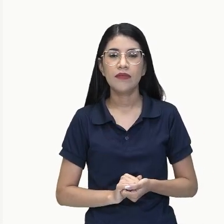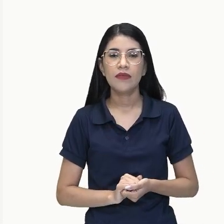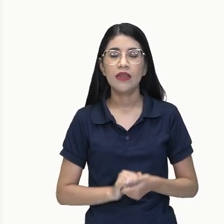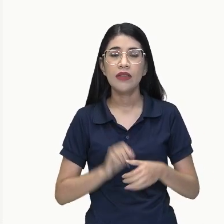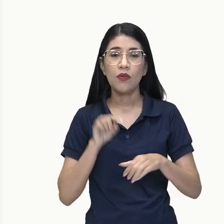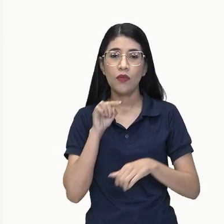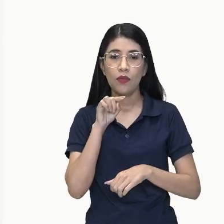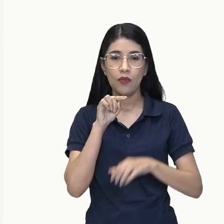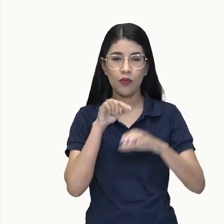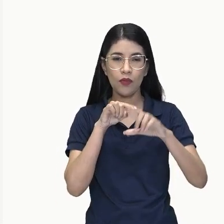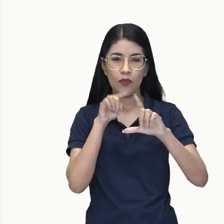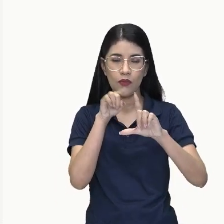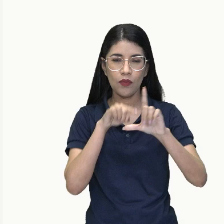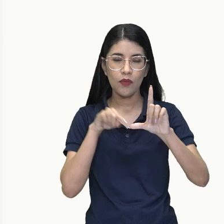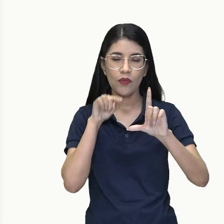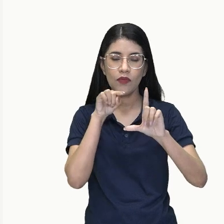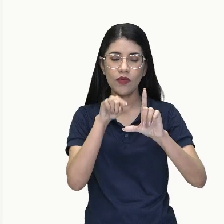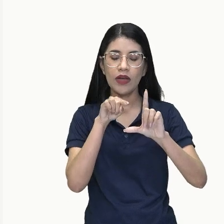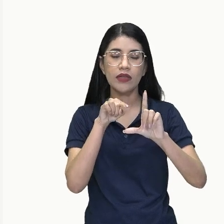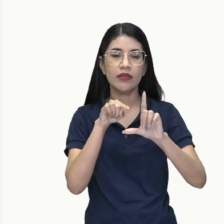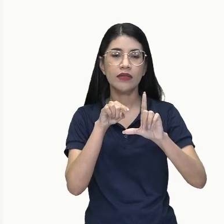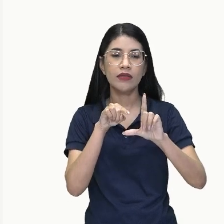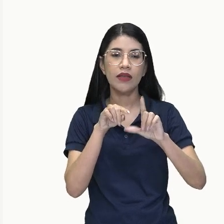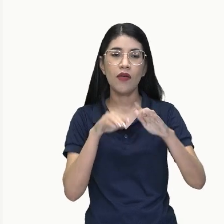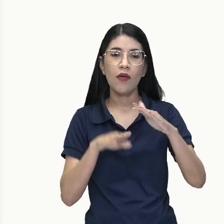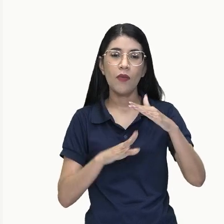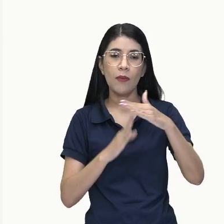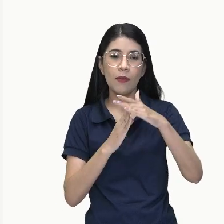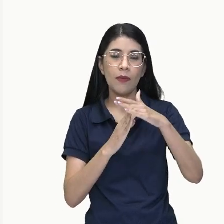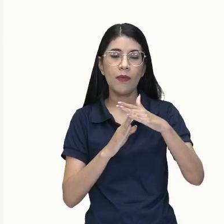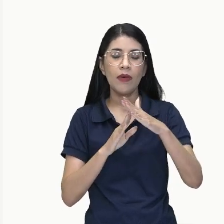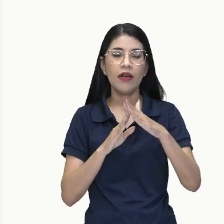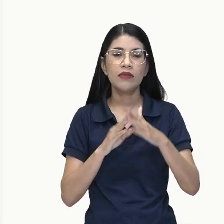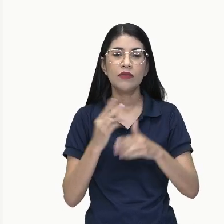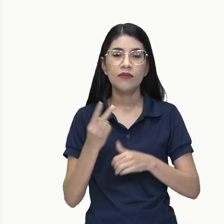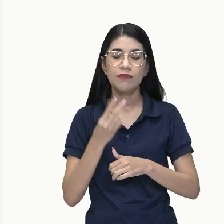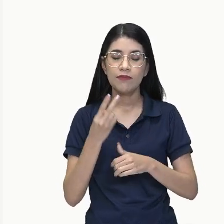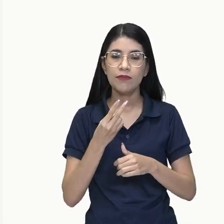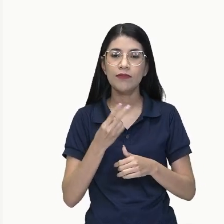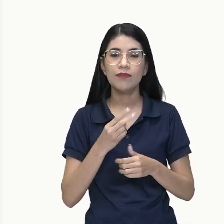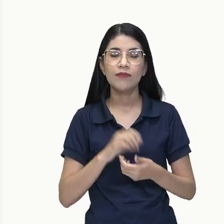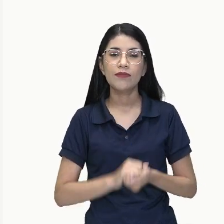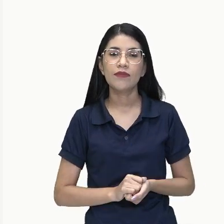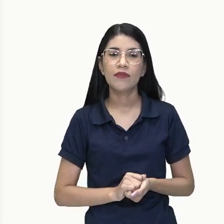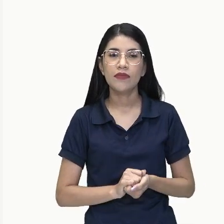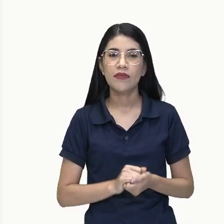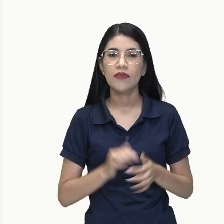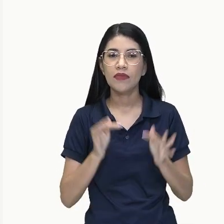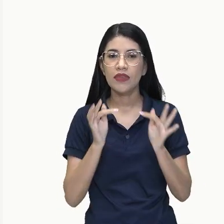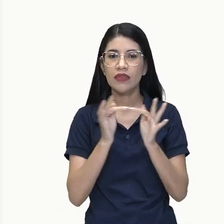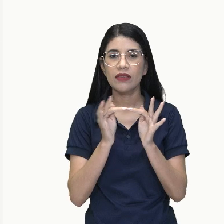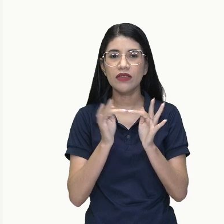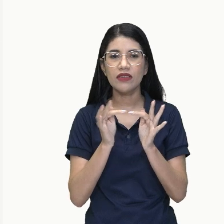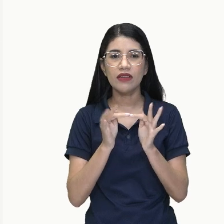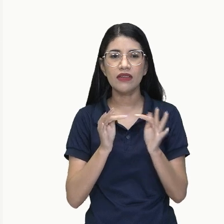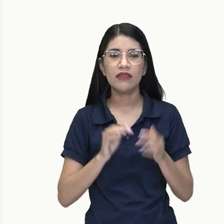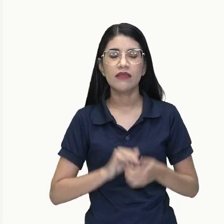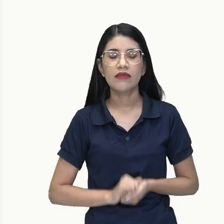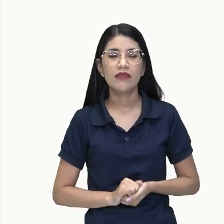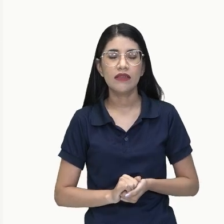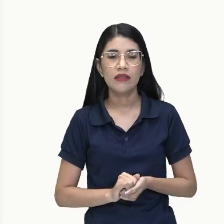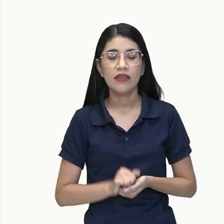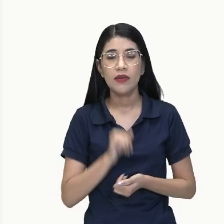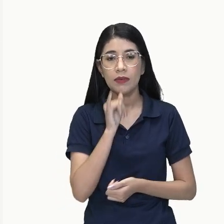será o máximo valor atingido pela função. Olha só, nesse